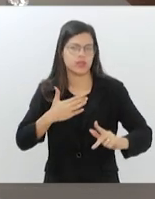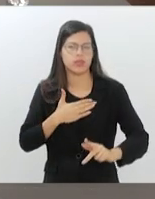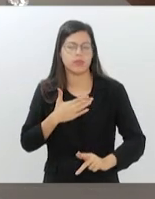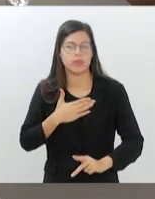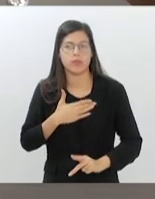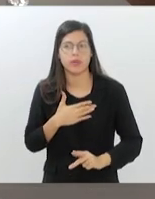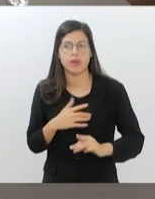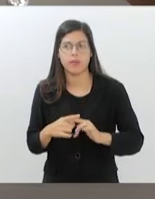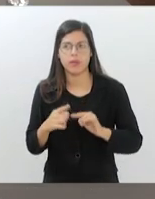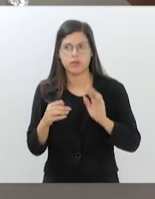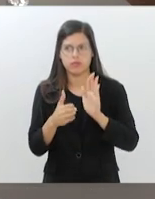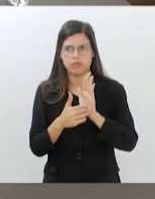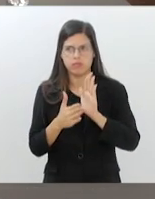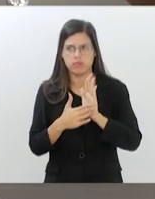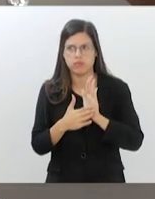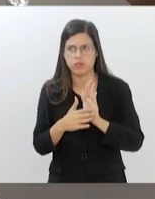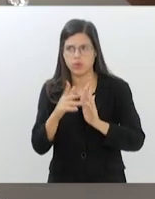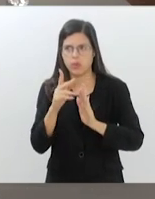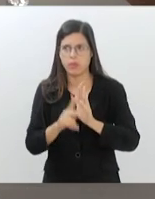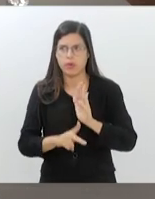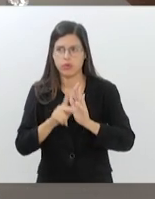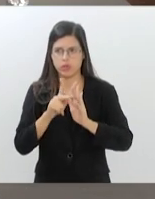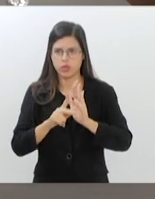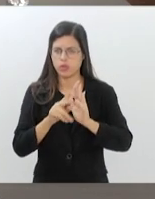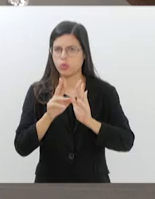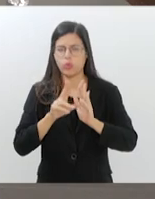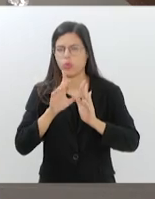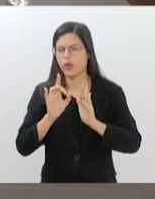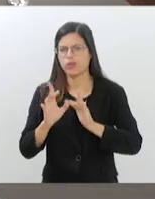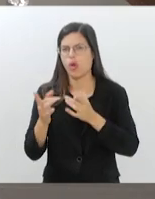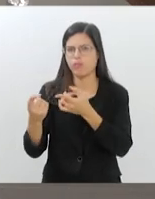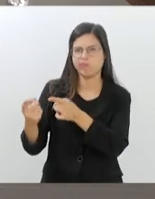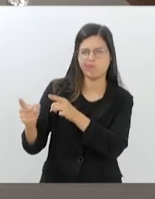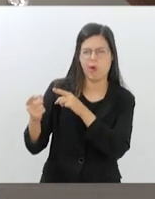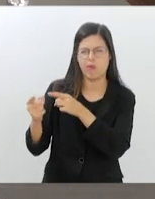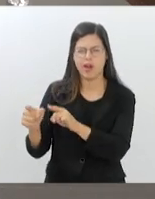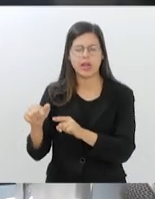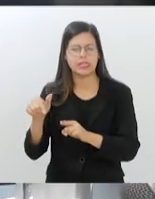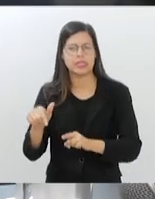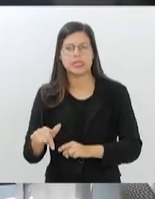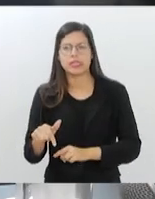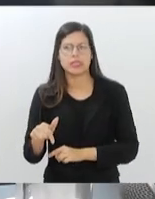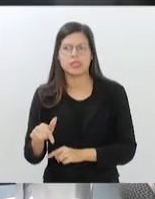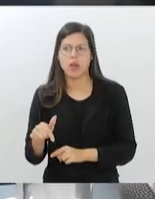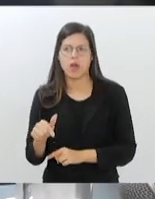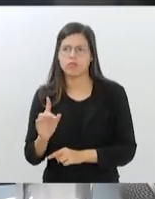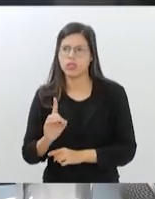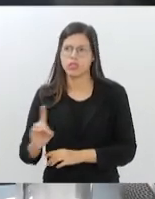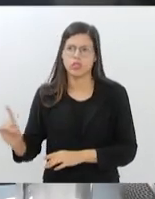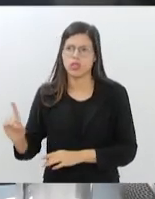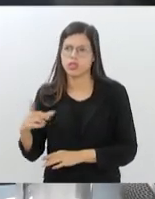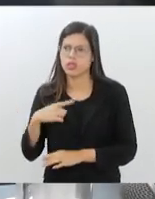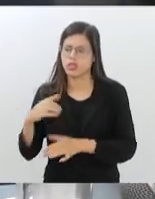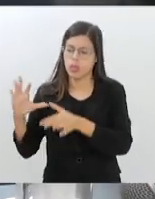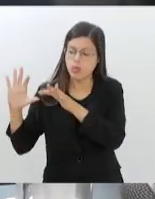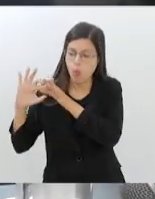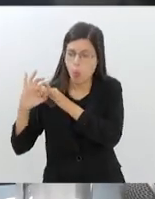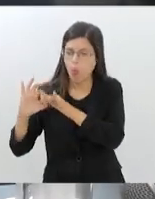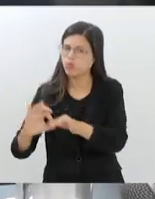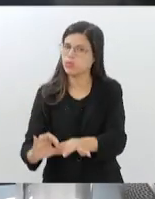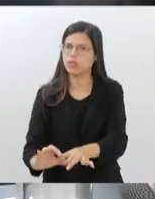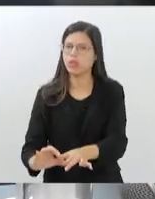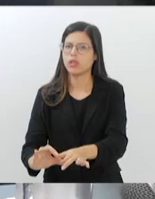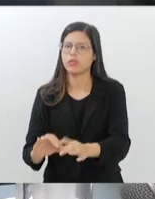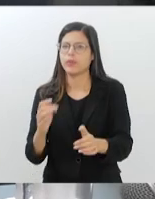propositura do projeto não é só provocação não é só lacração de direita mas tem todo um contexto no entorno da werd que deve